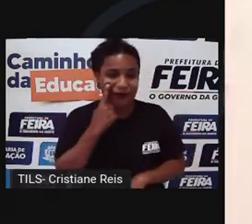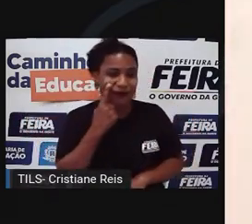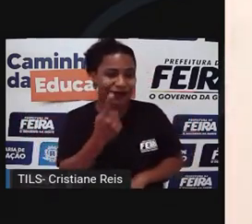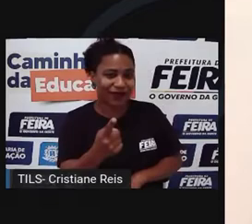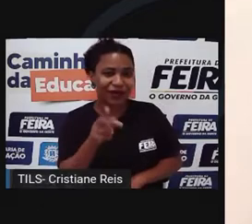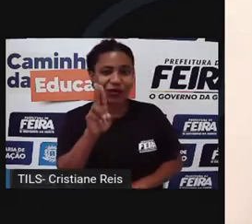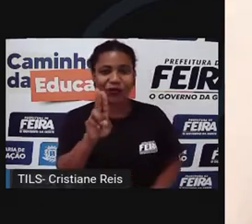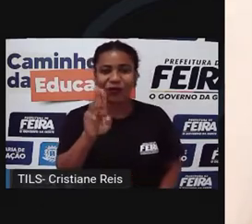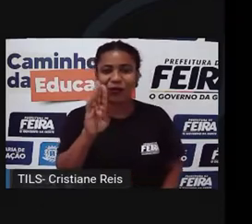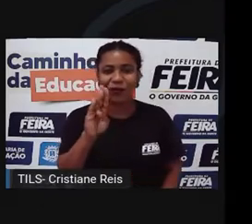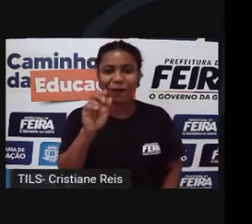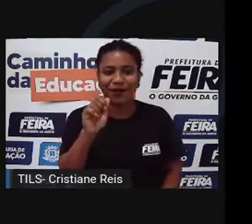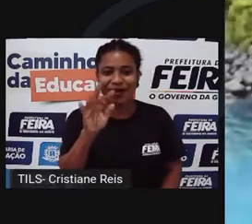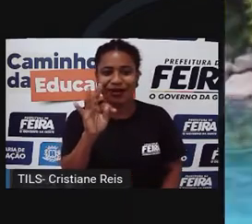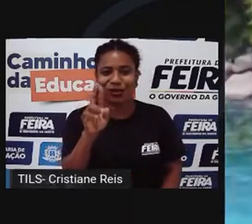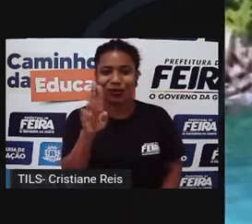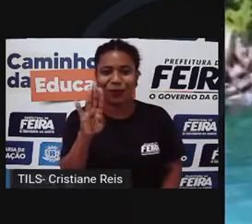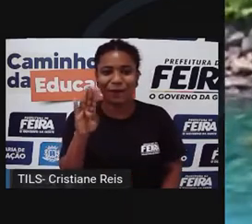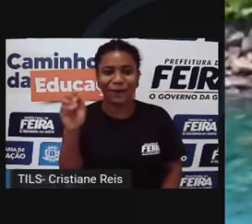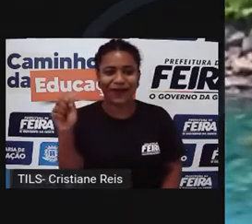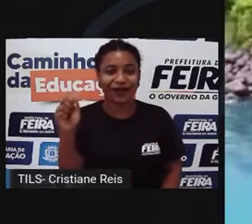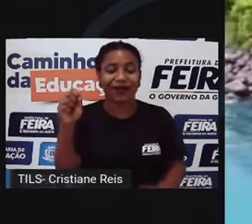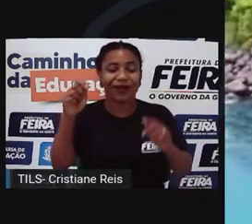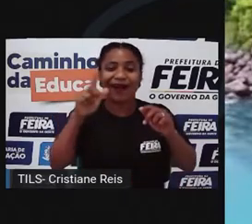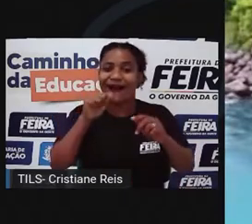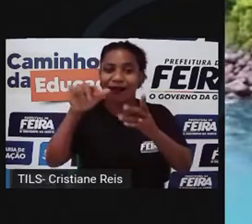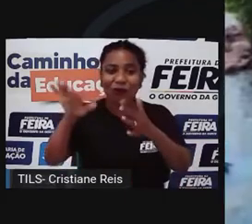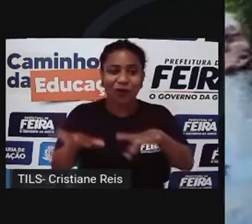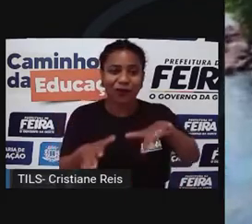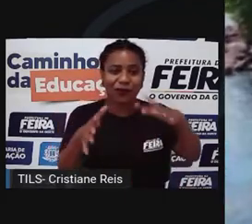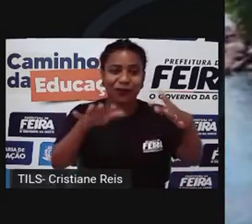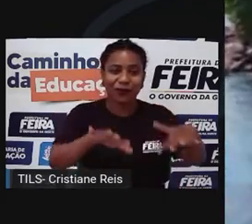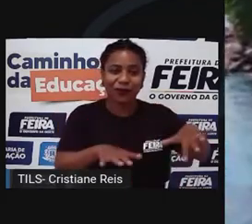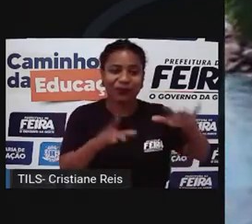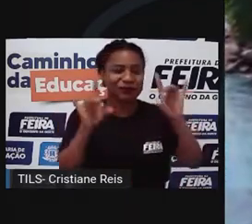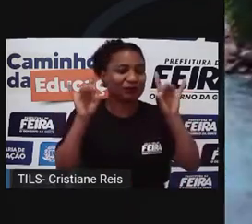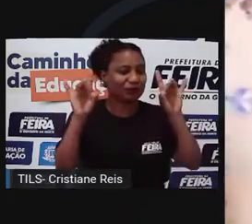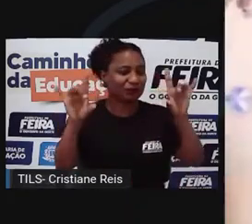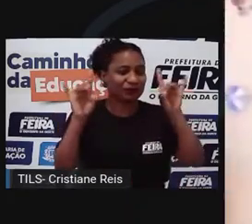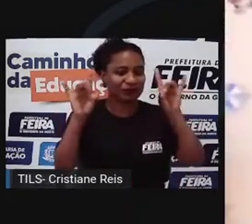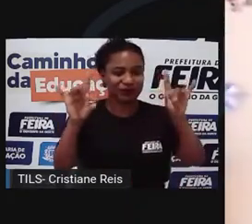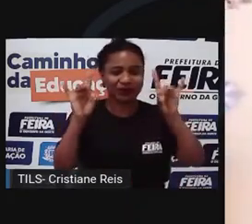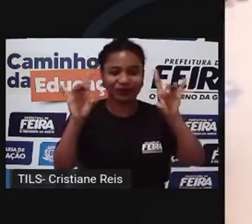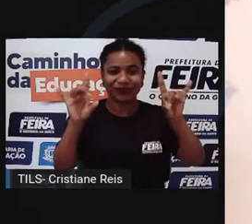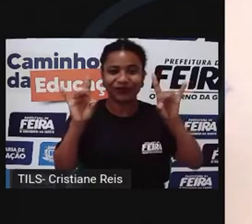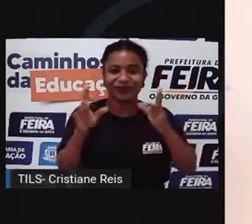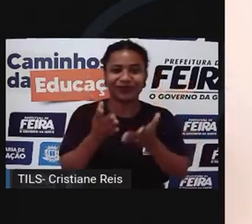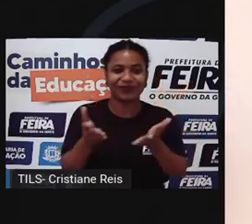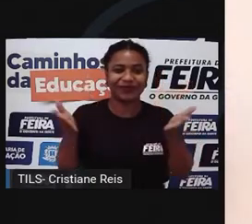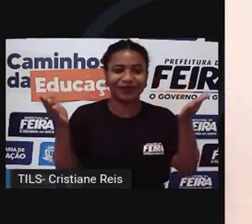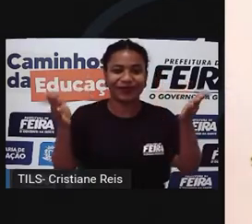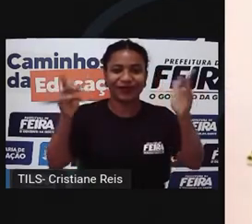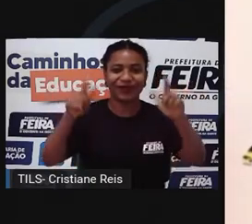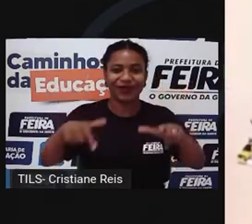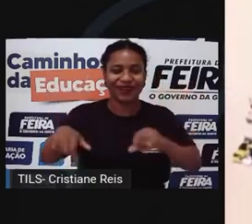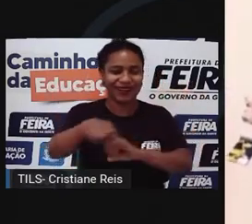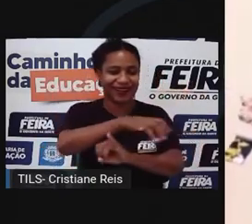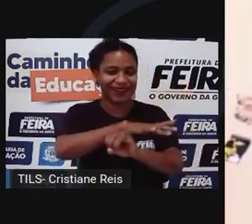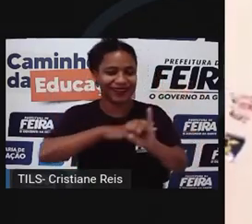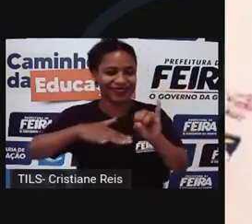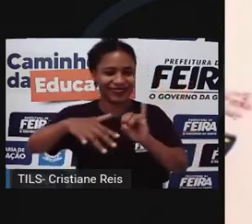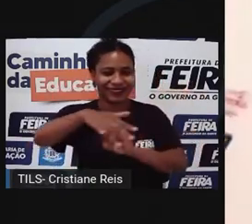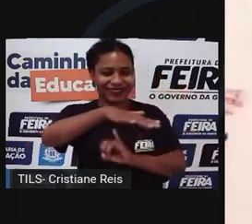provando que existe um mar espetacular. E um lugar que se destaca nessa cidade tão linda é Ilha das Couves.